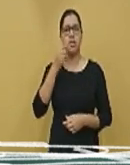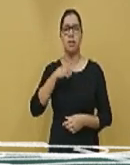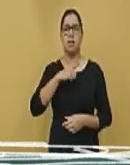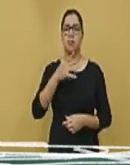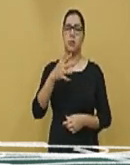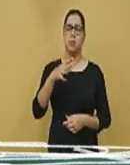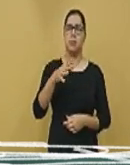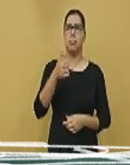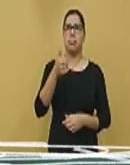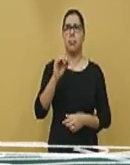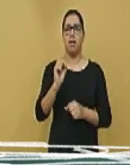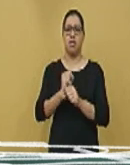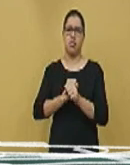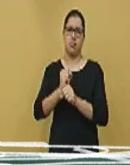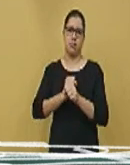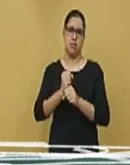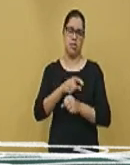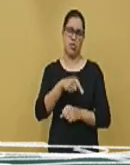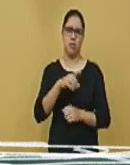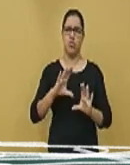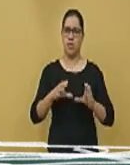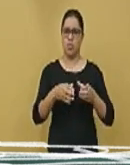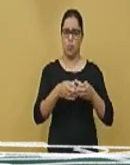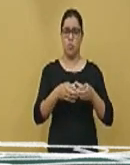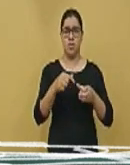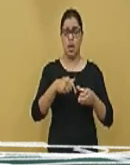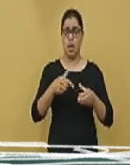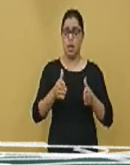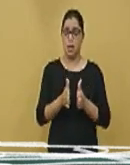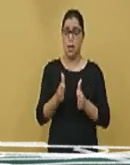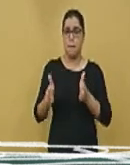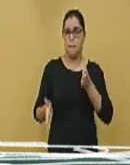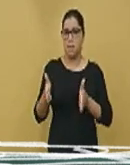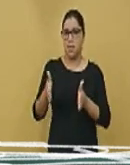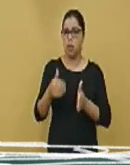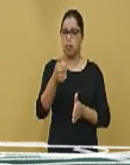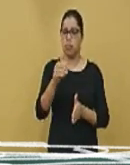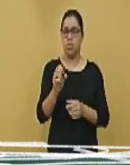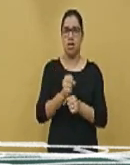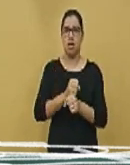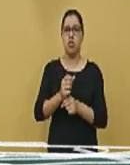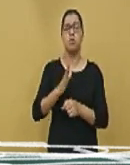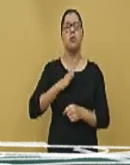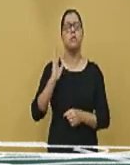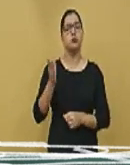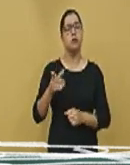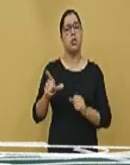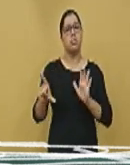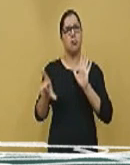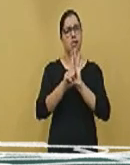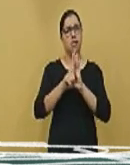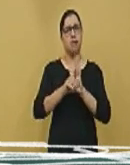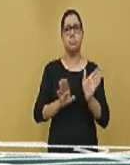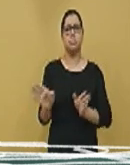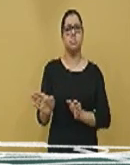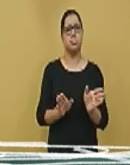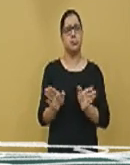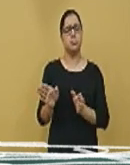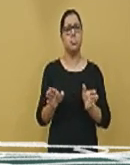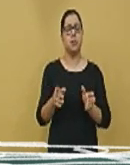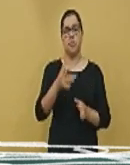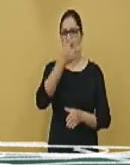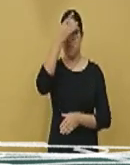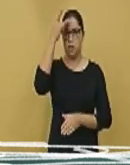primeiros anos, né? E, durante esse tempo, já existia a lei de acessibilidade, né, para pessoas